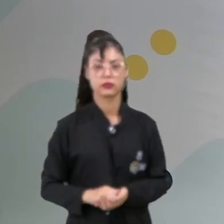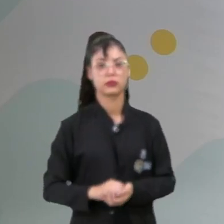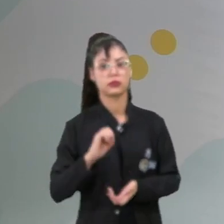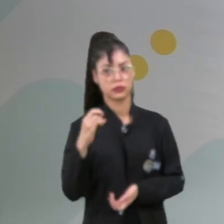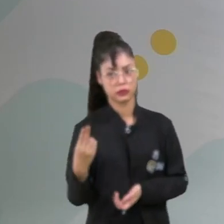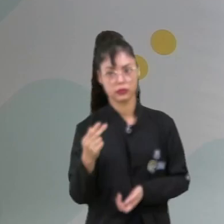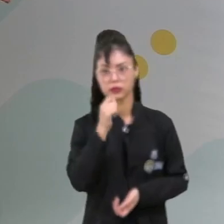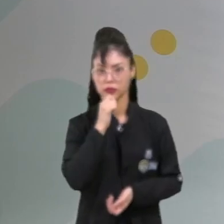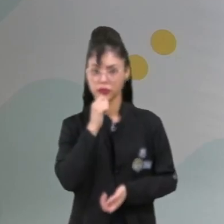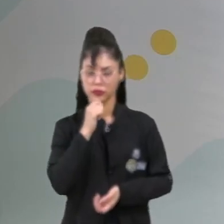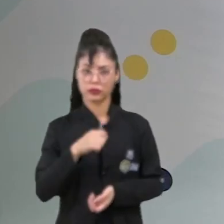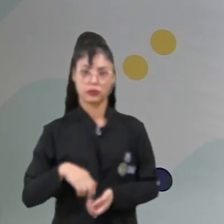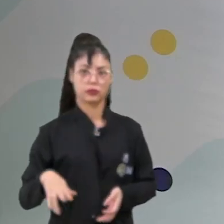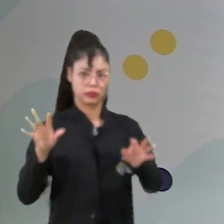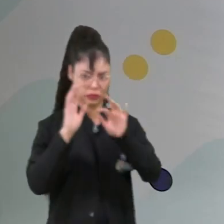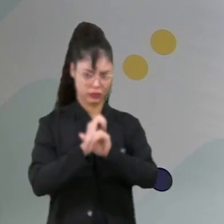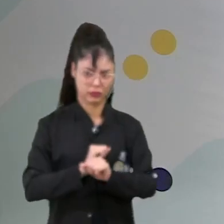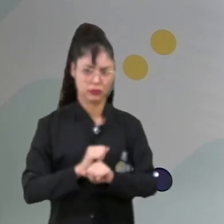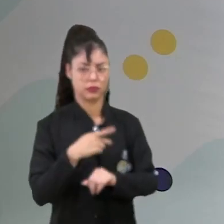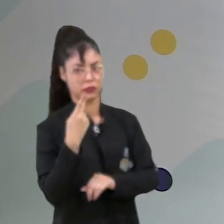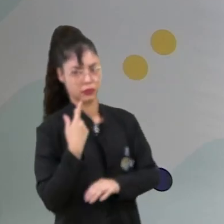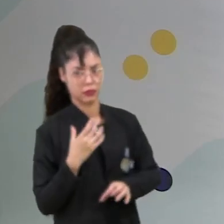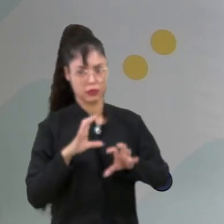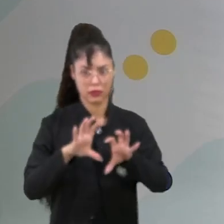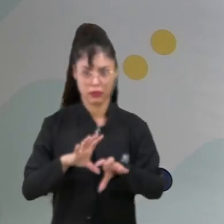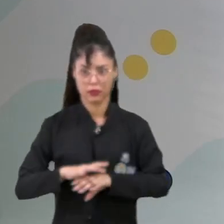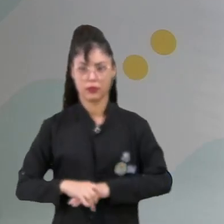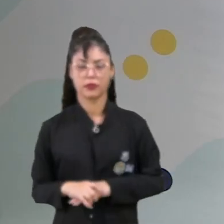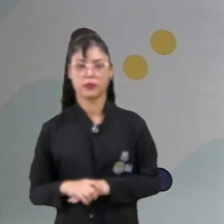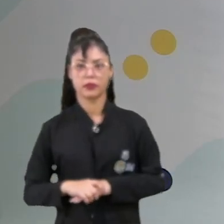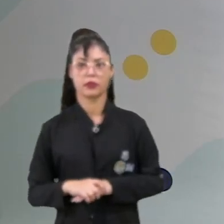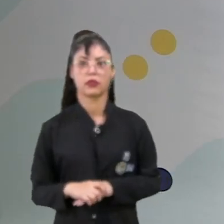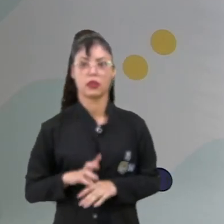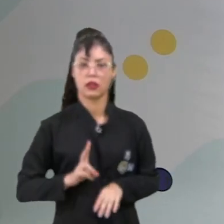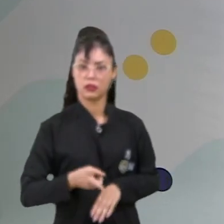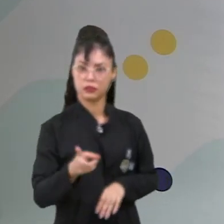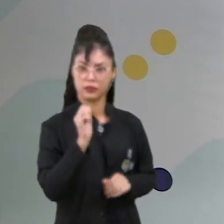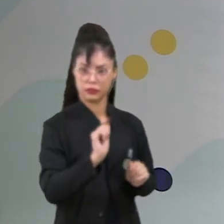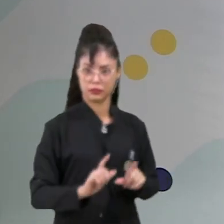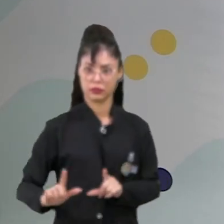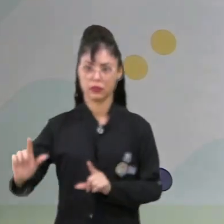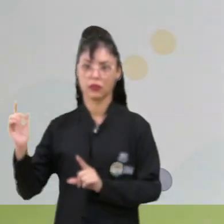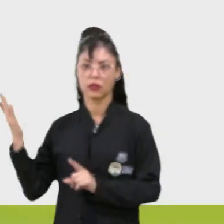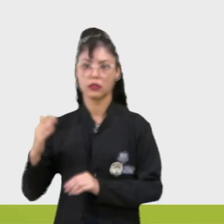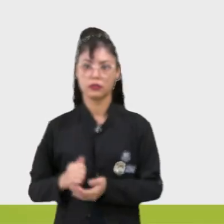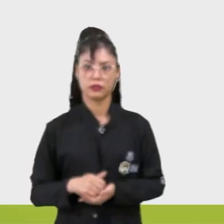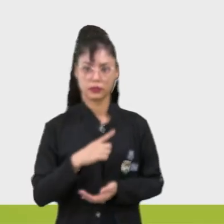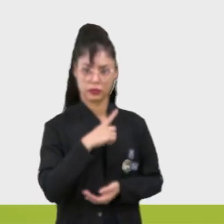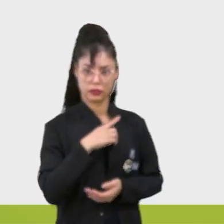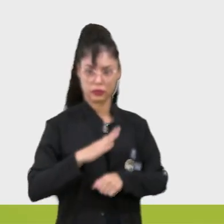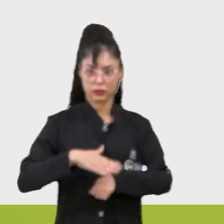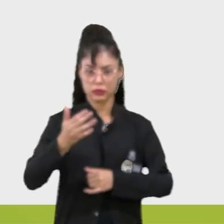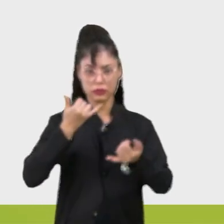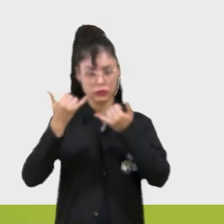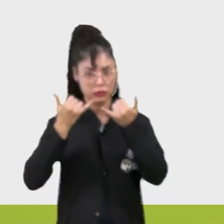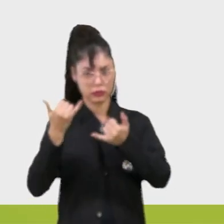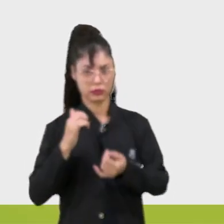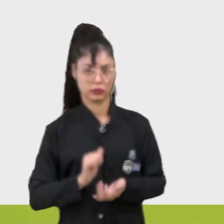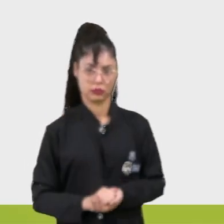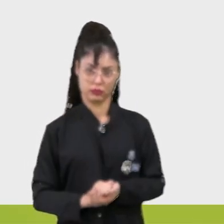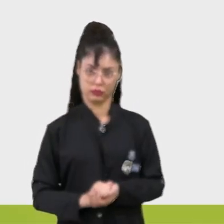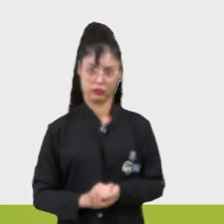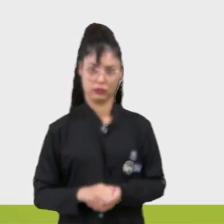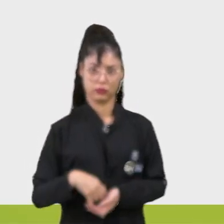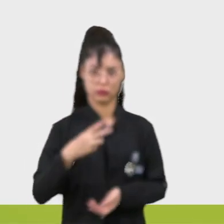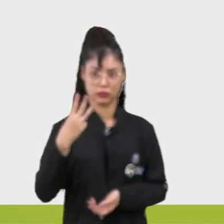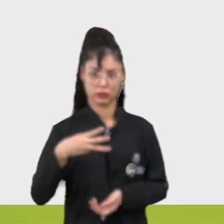foi ali na escura, né? Vamos dizer assim. Então, acompanha comigo essa aula para nós termos mais informações sobre a competência de